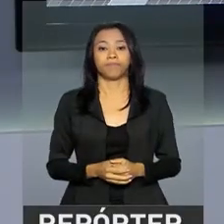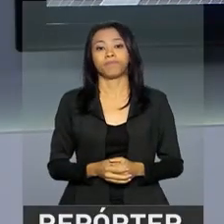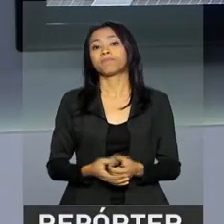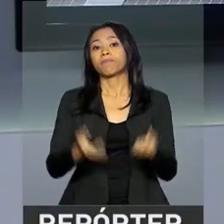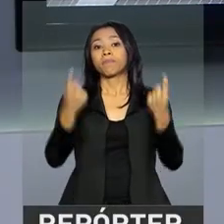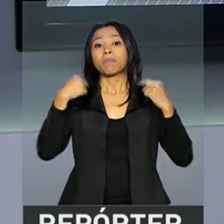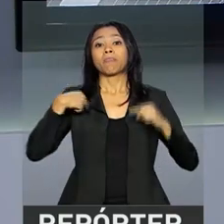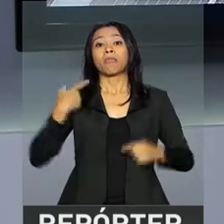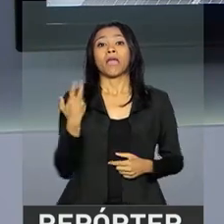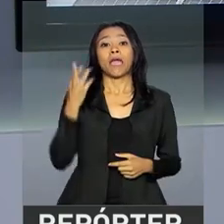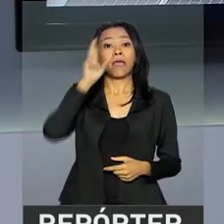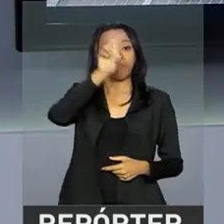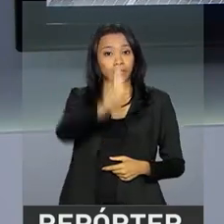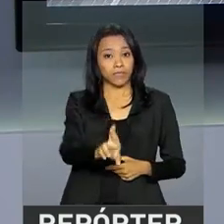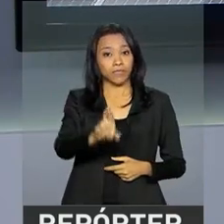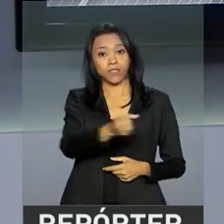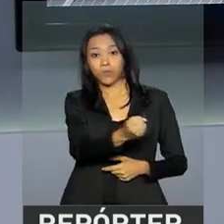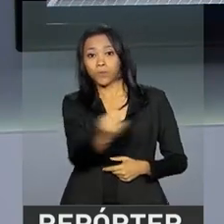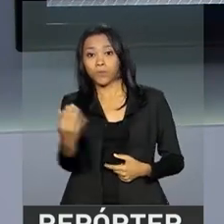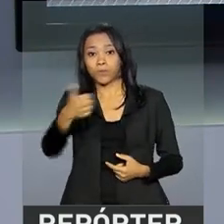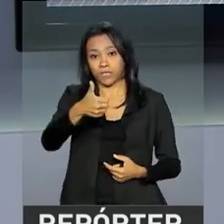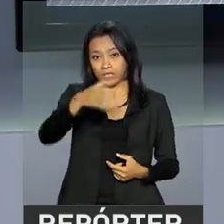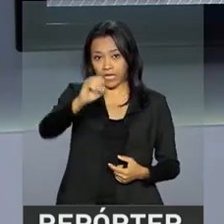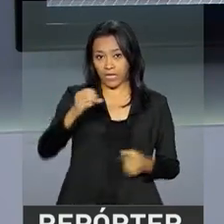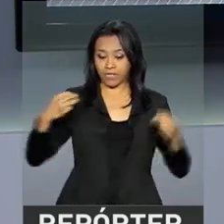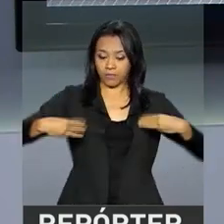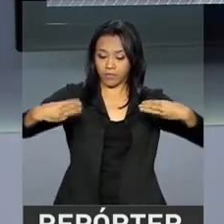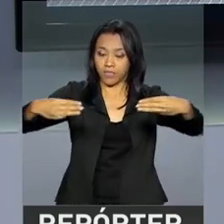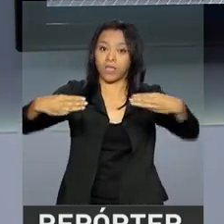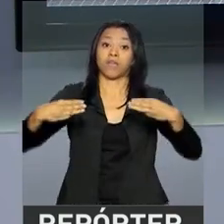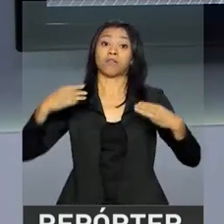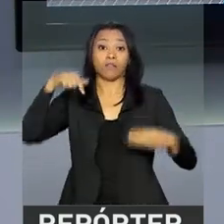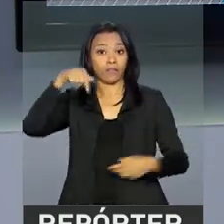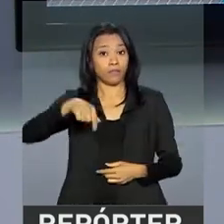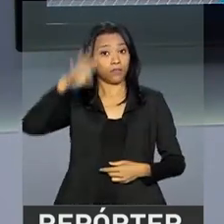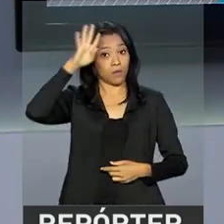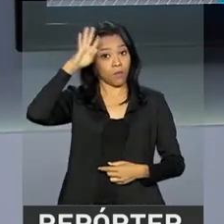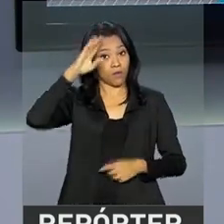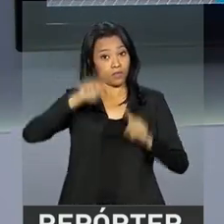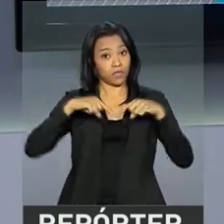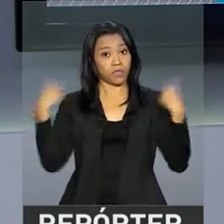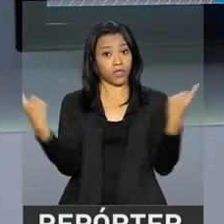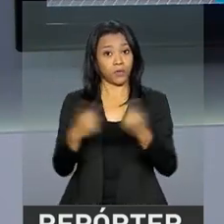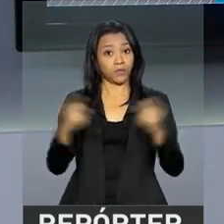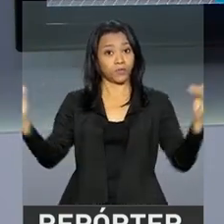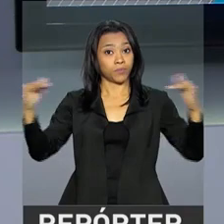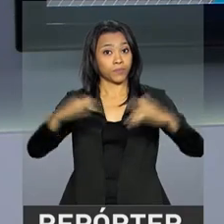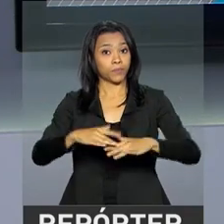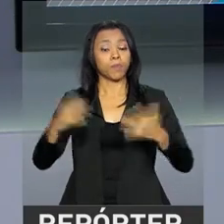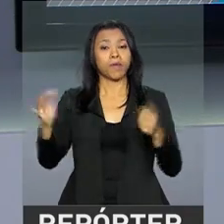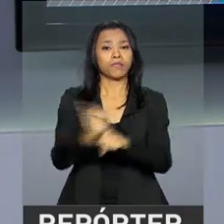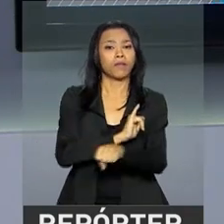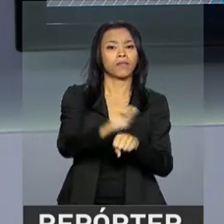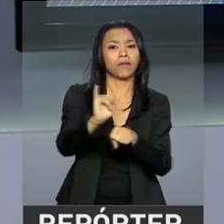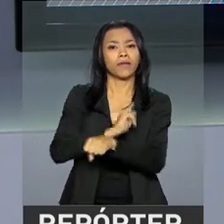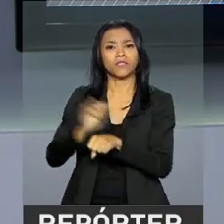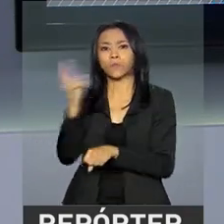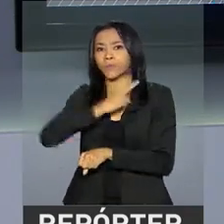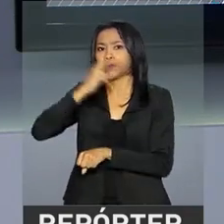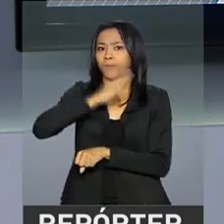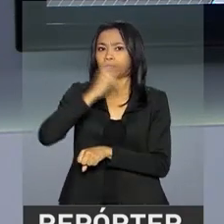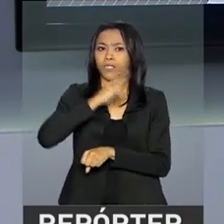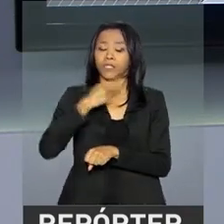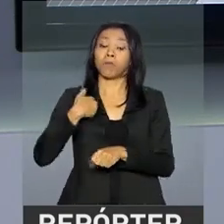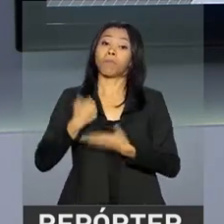representantes de dez ministérios se reunirão nesta quarta feira para traçar ações emergenciais de apoio aos 40 mil